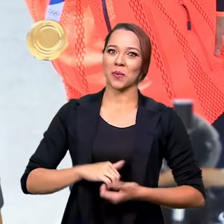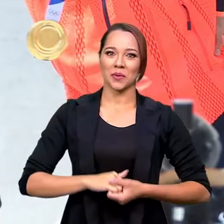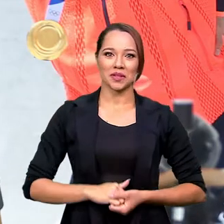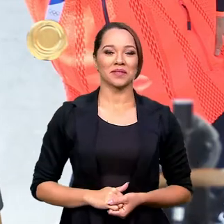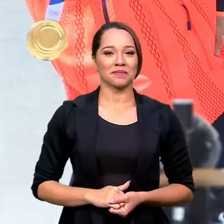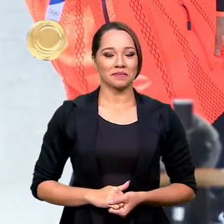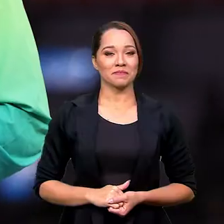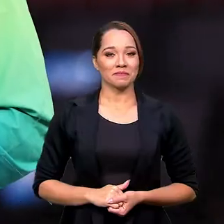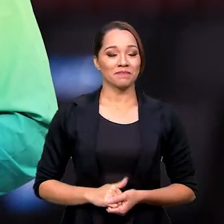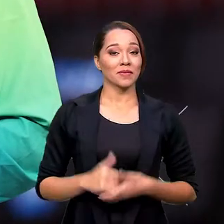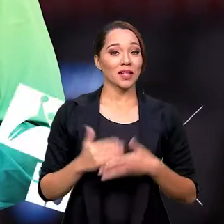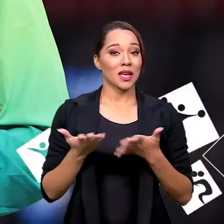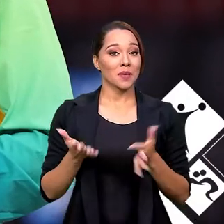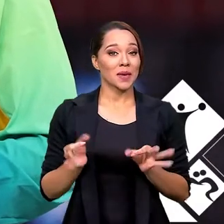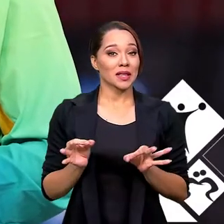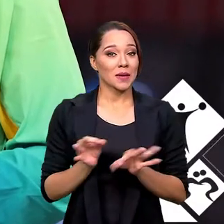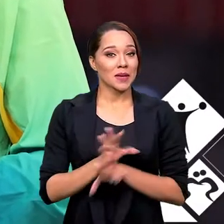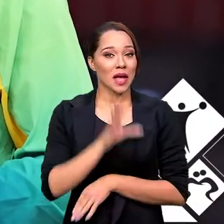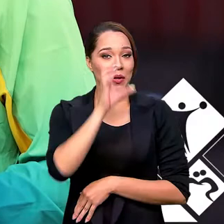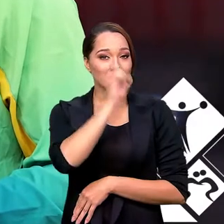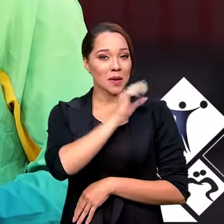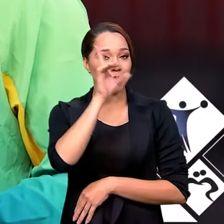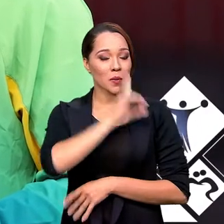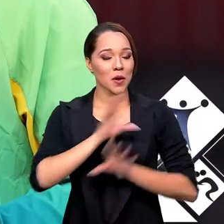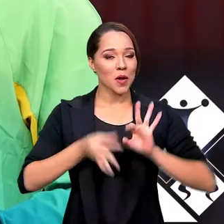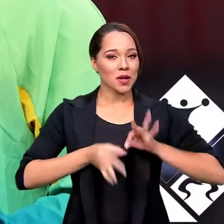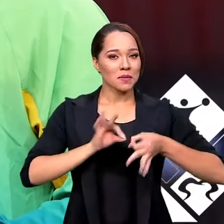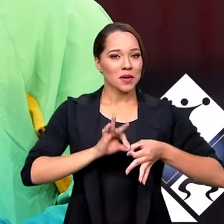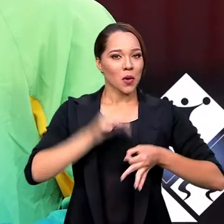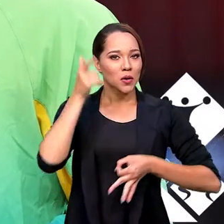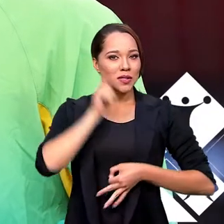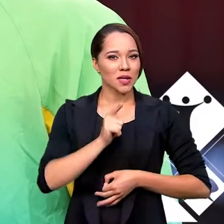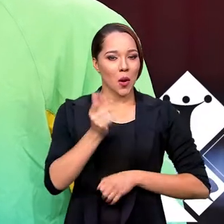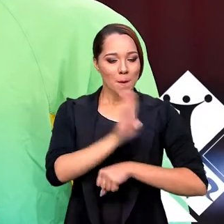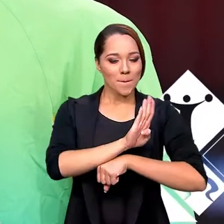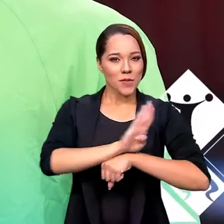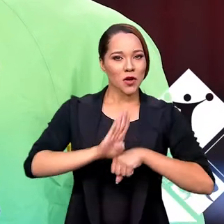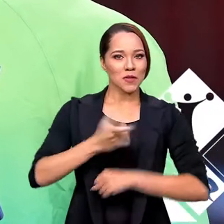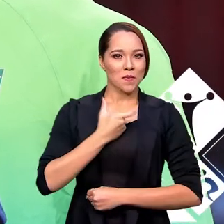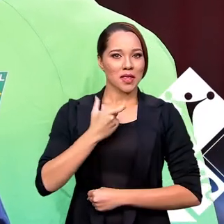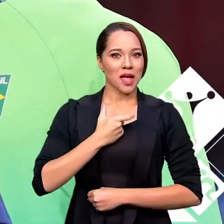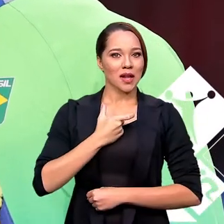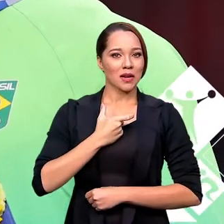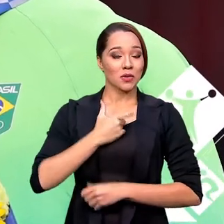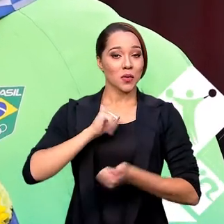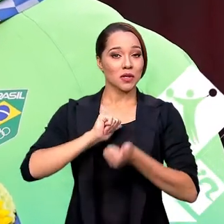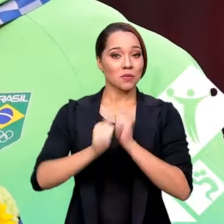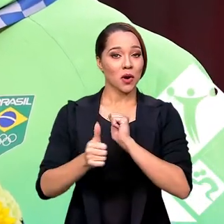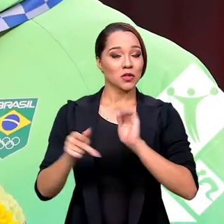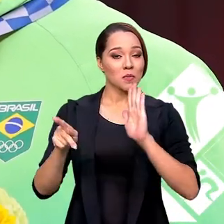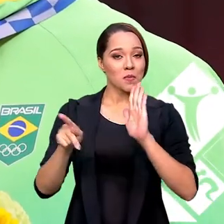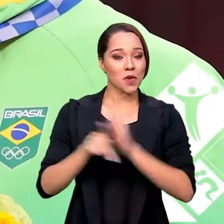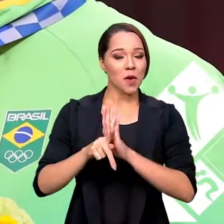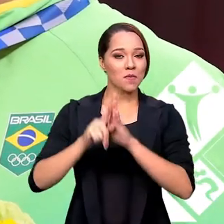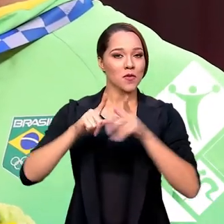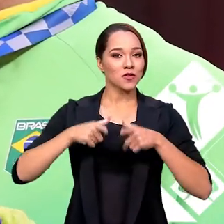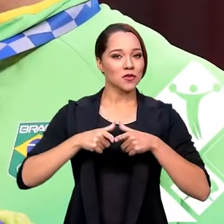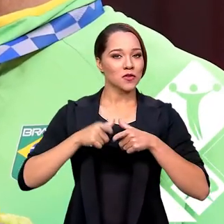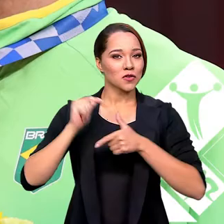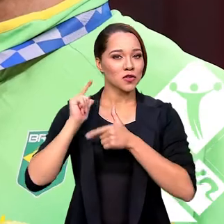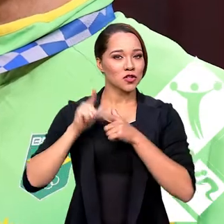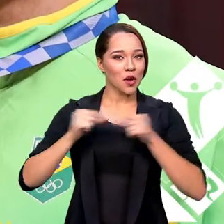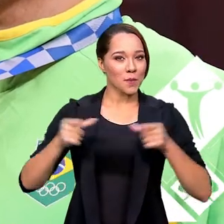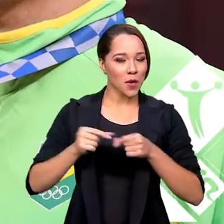Tirou onda, né? E para fechar o nosso fim de semana olímpico, uma medalha de bronze num esporte japonês. O Daniel